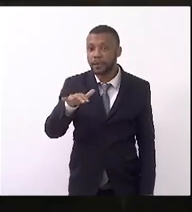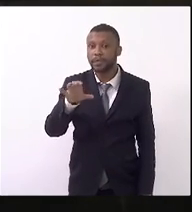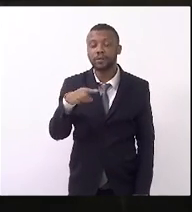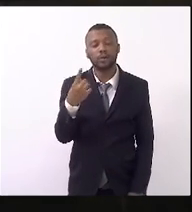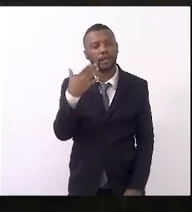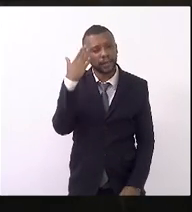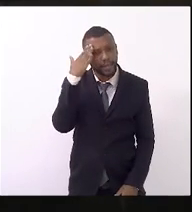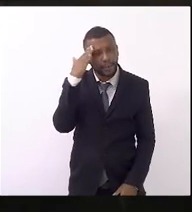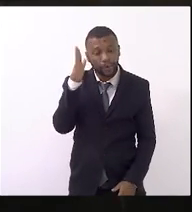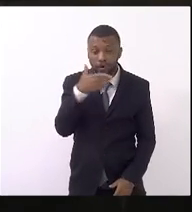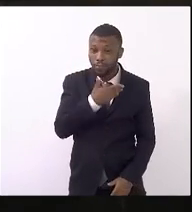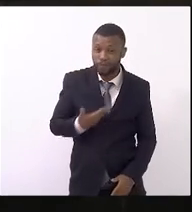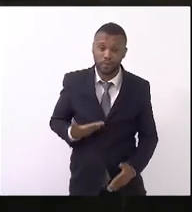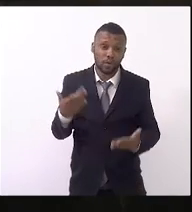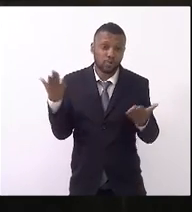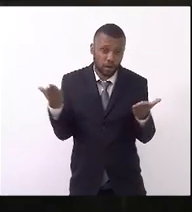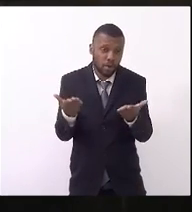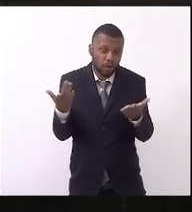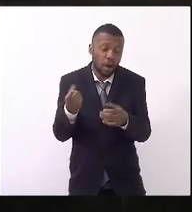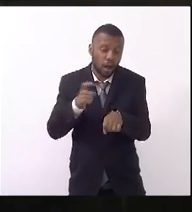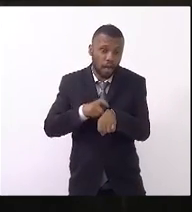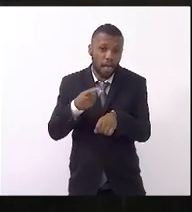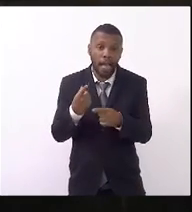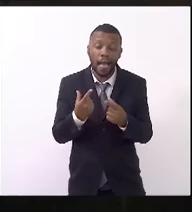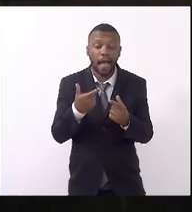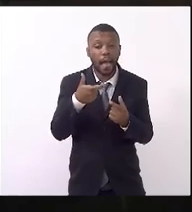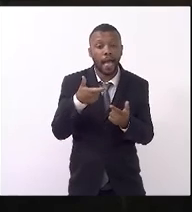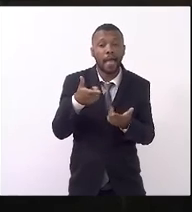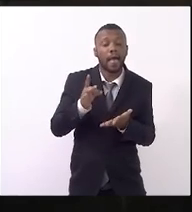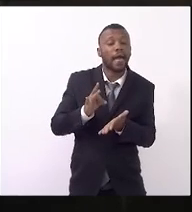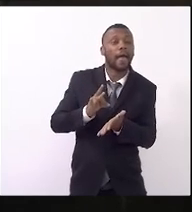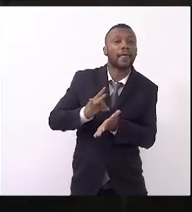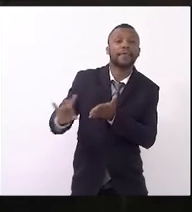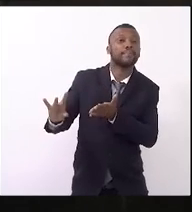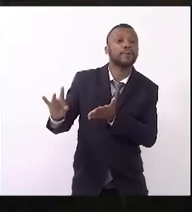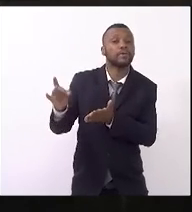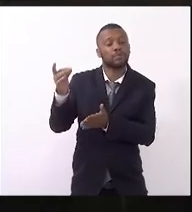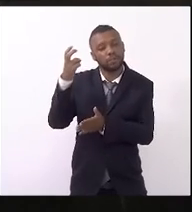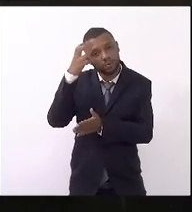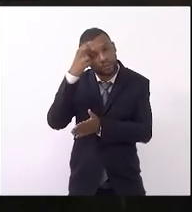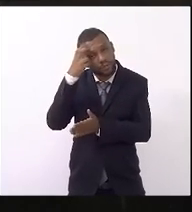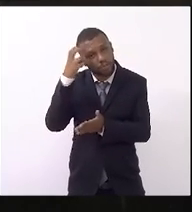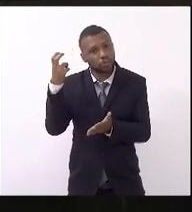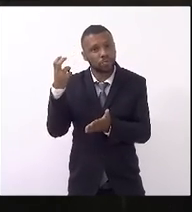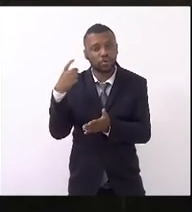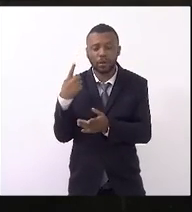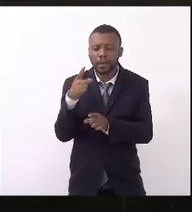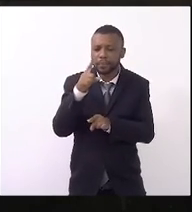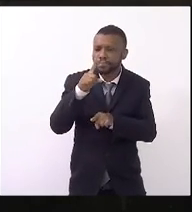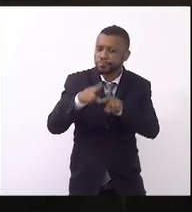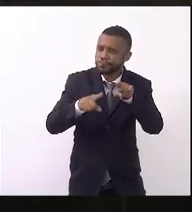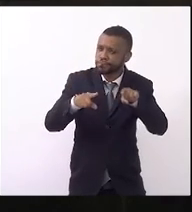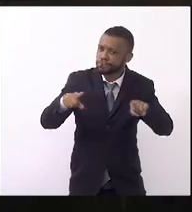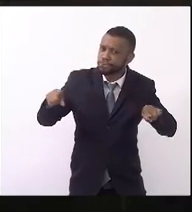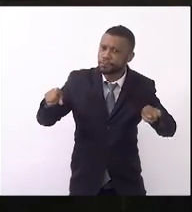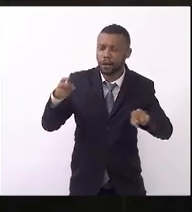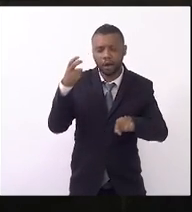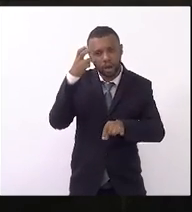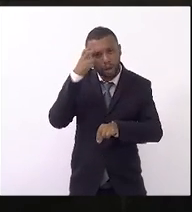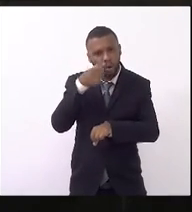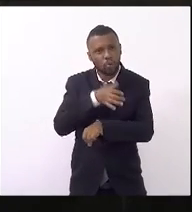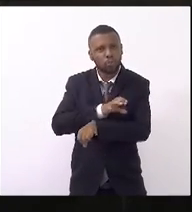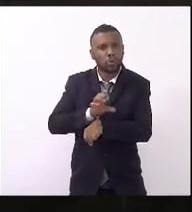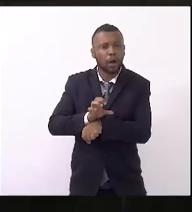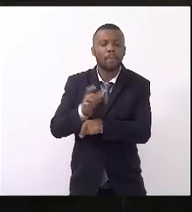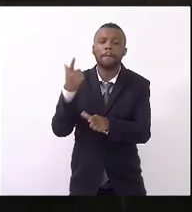estamos diante de um governo que é inimigo da cultura, que, aliás, considera a nossa diversidade cultural como